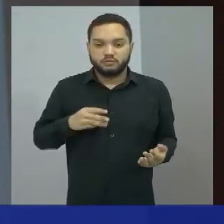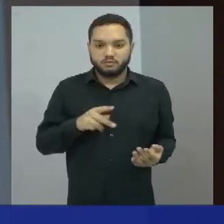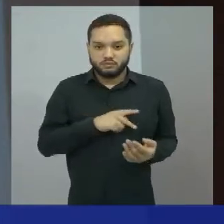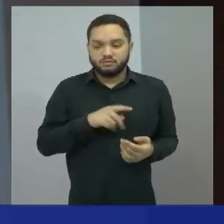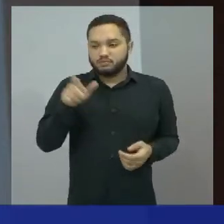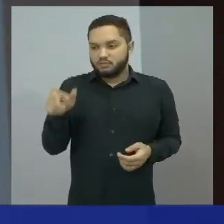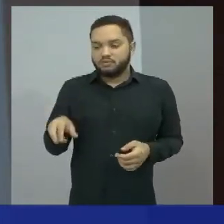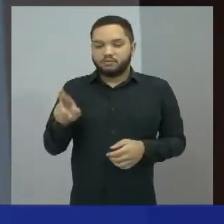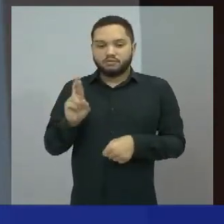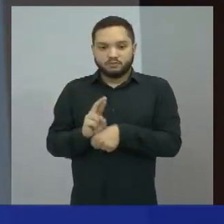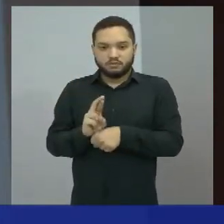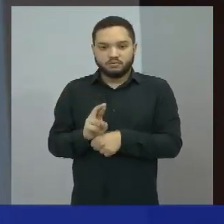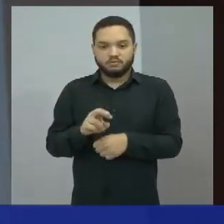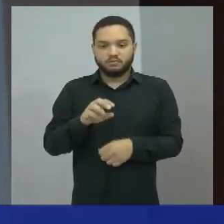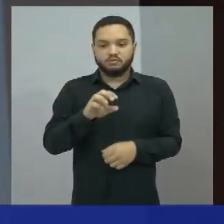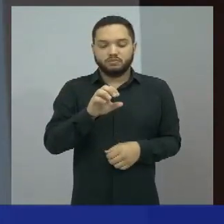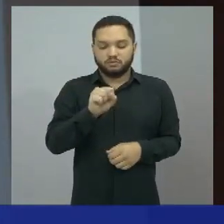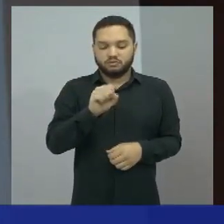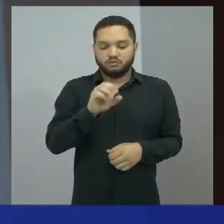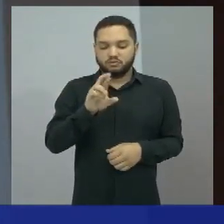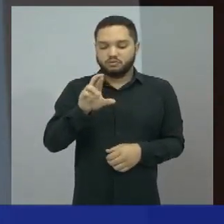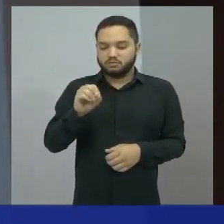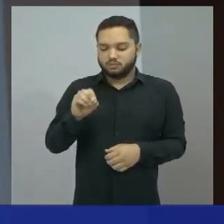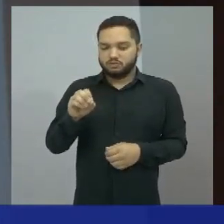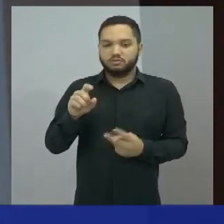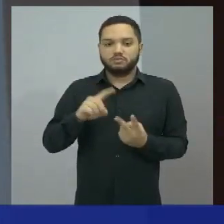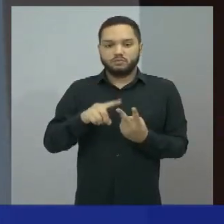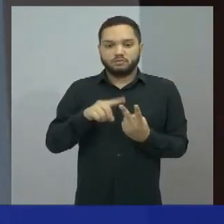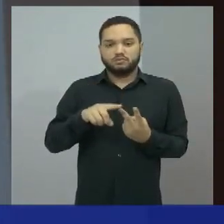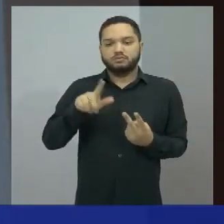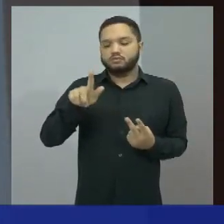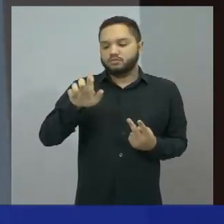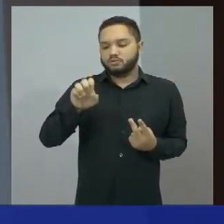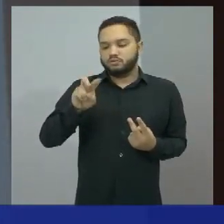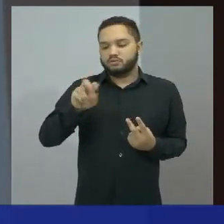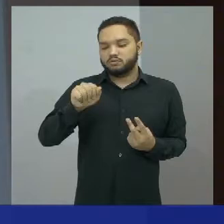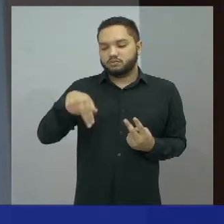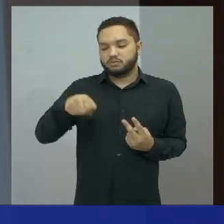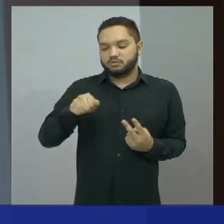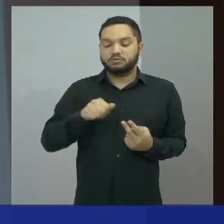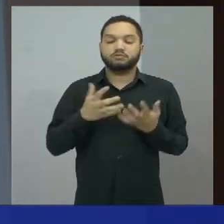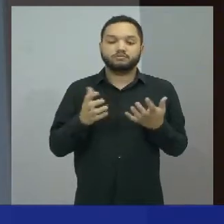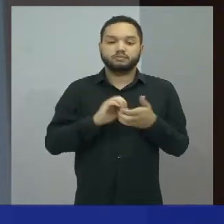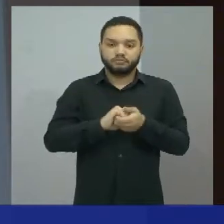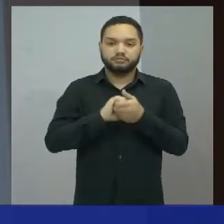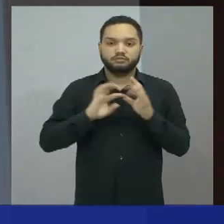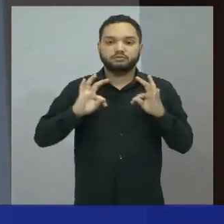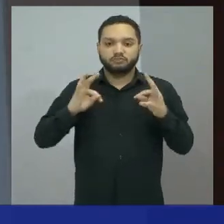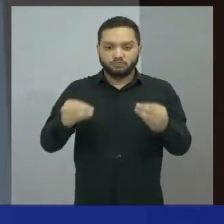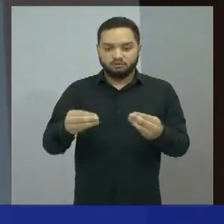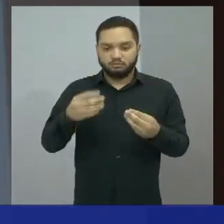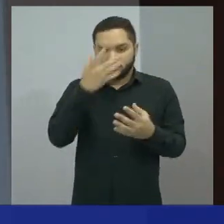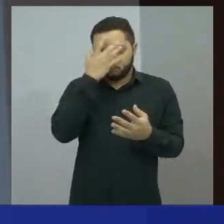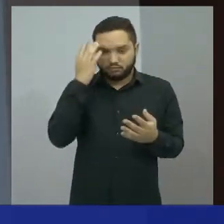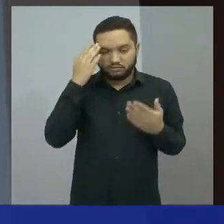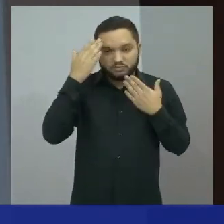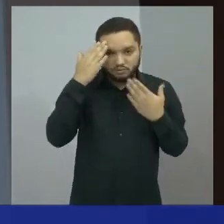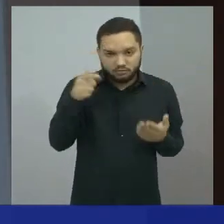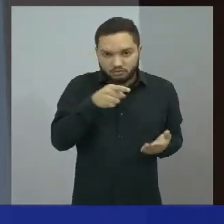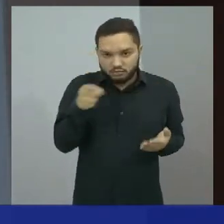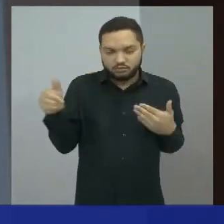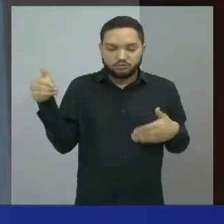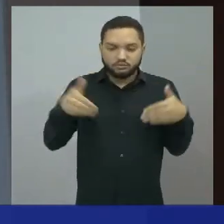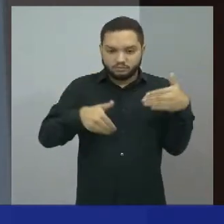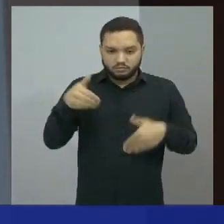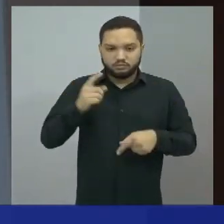na pessoa da doutora Socorro Brilhante e da doutora Giovana. Saudar a todos vocês e agradecer a presença de vocês